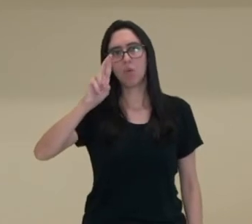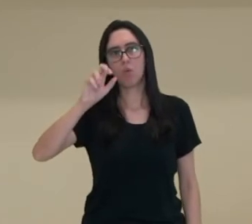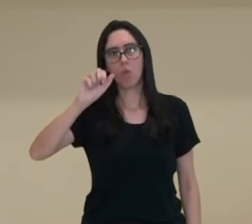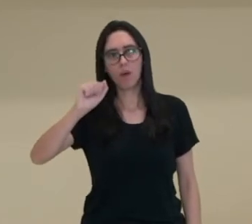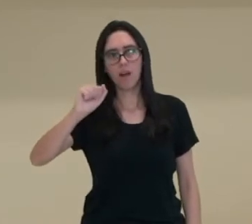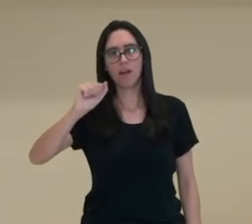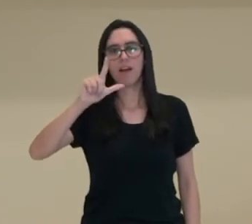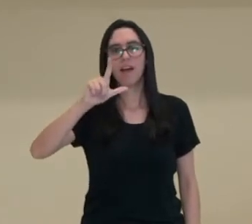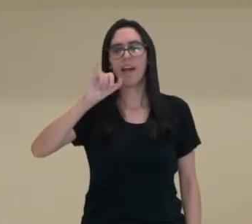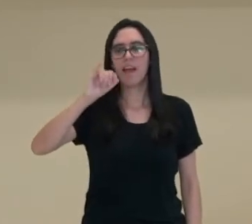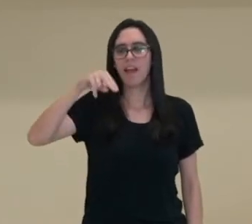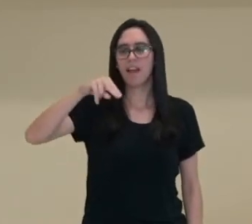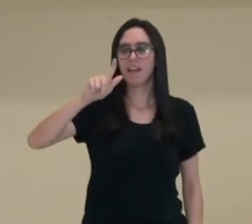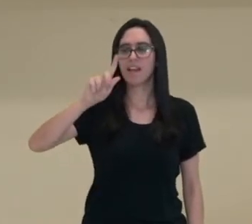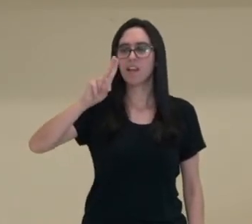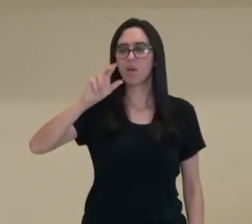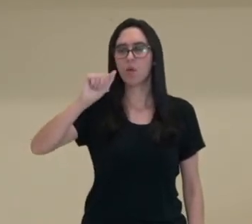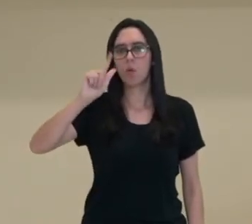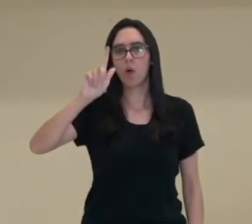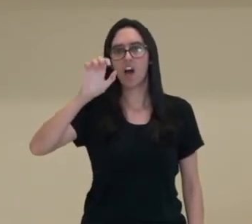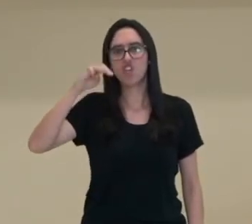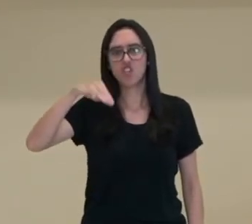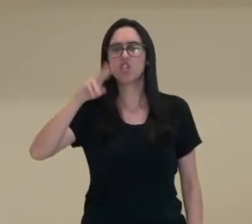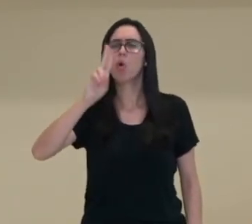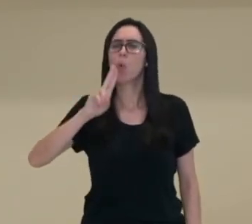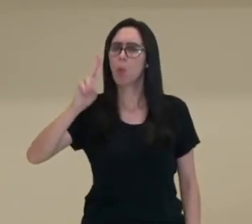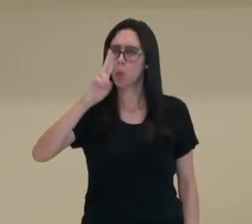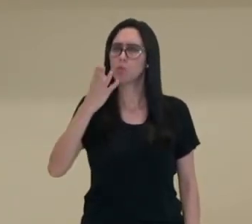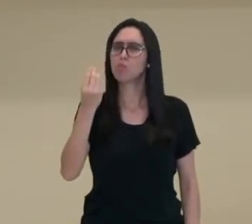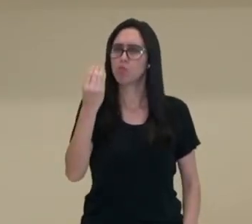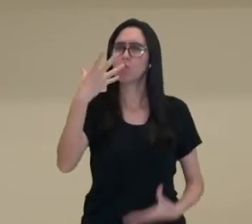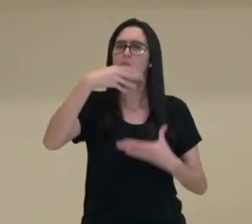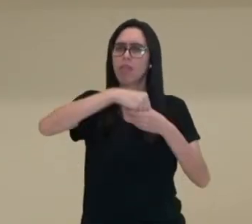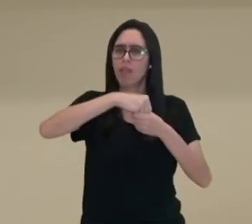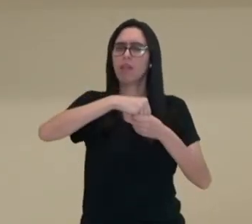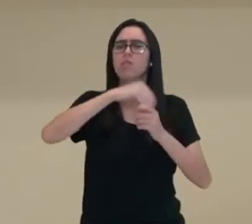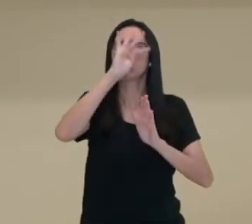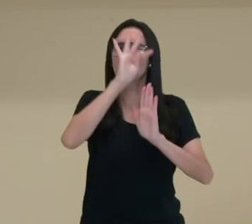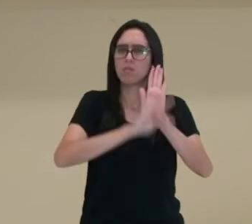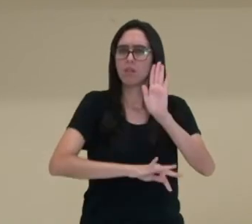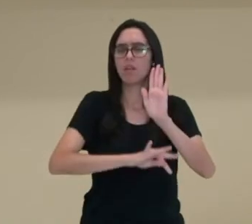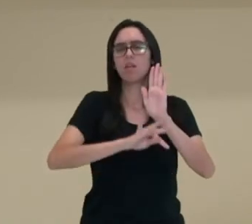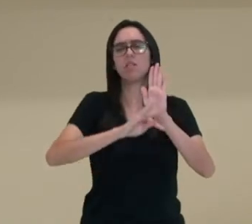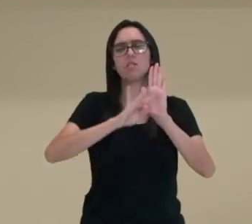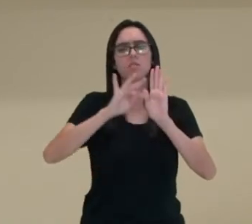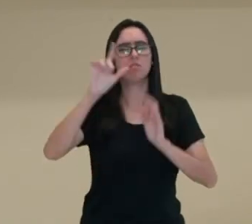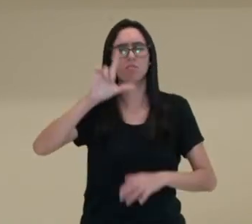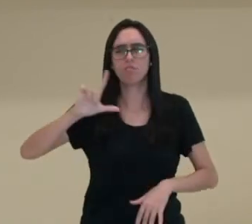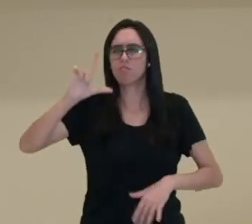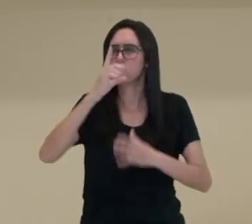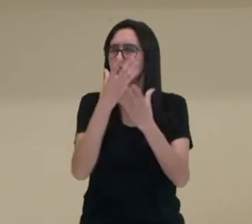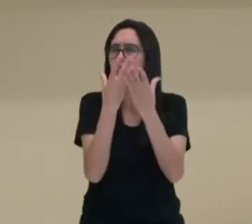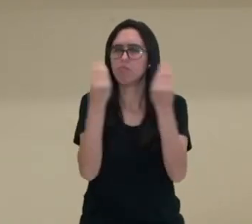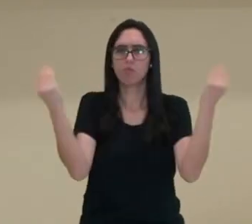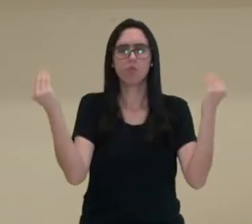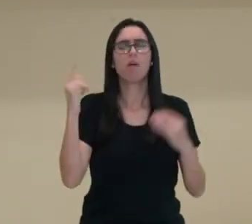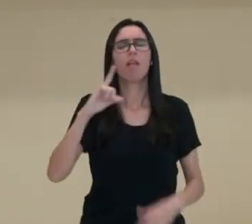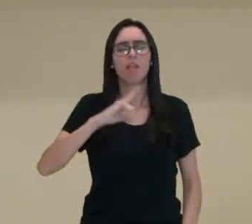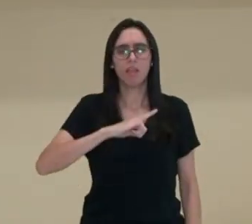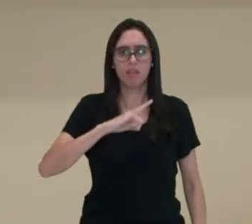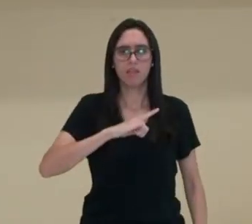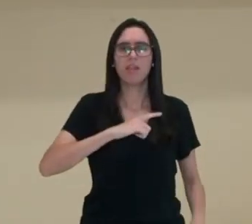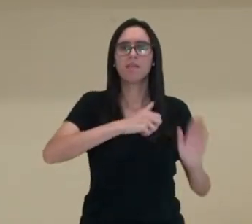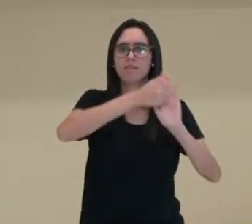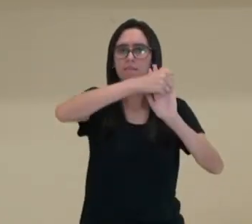recorrentemente utilizadas nos textos literários. Então, por textos do gênero literário, vocês podem entender